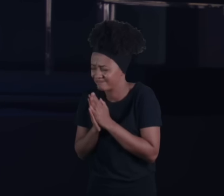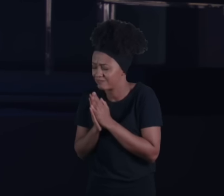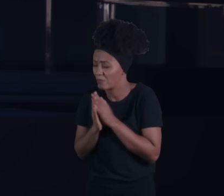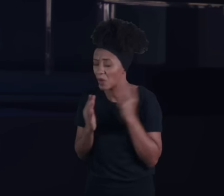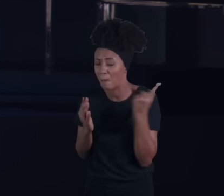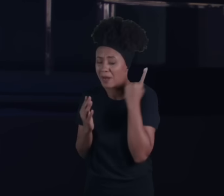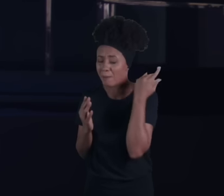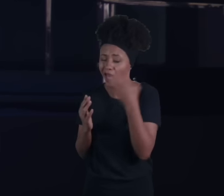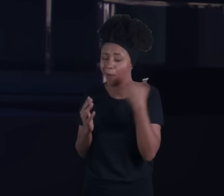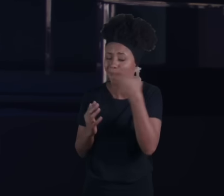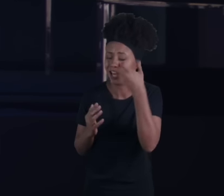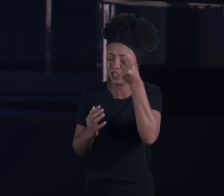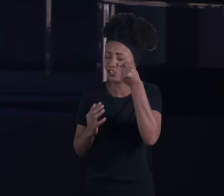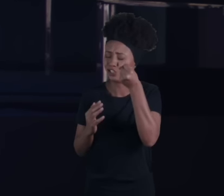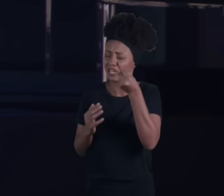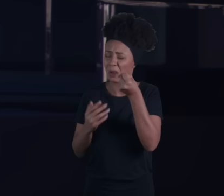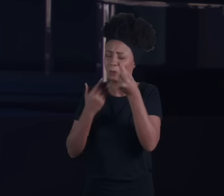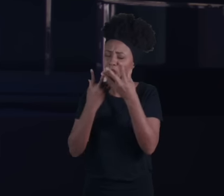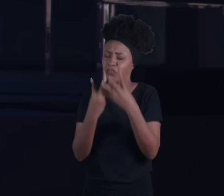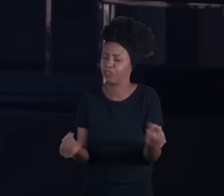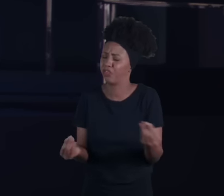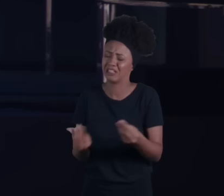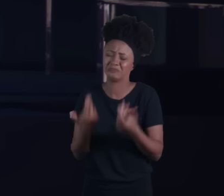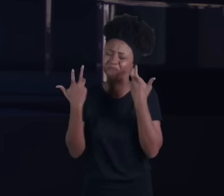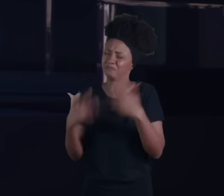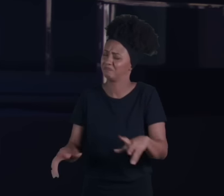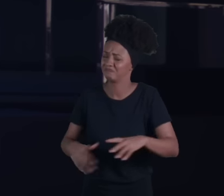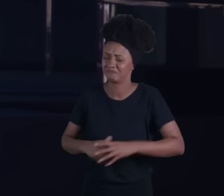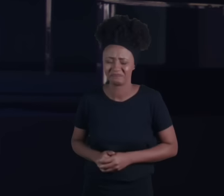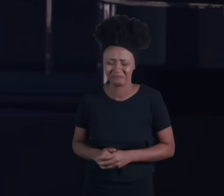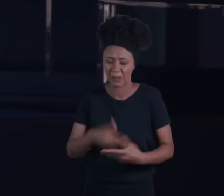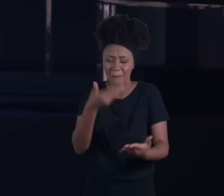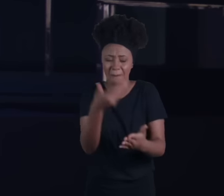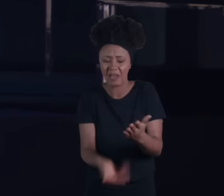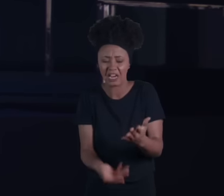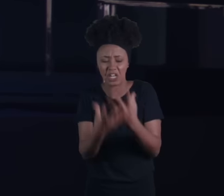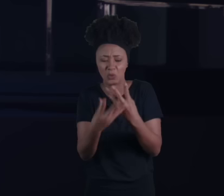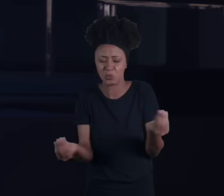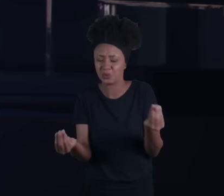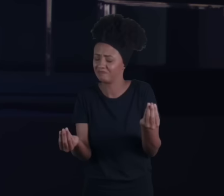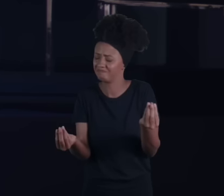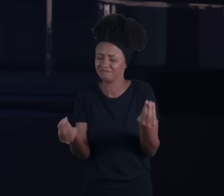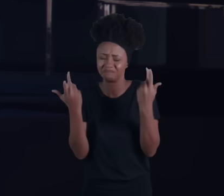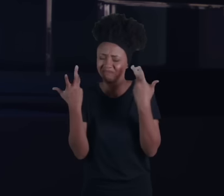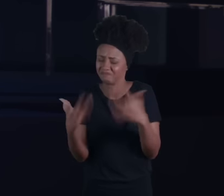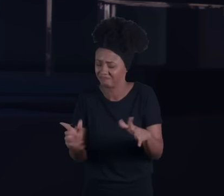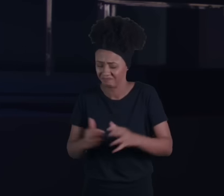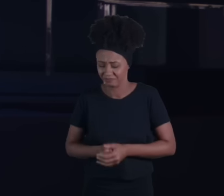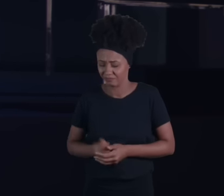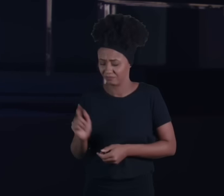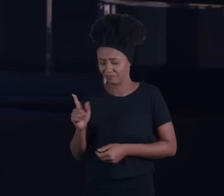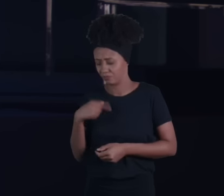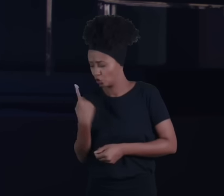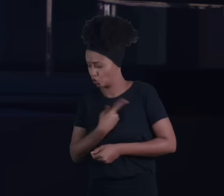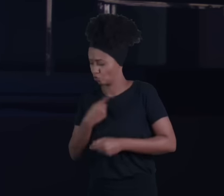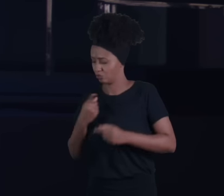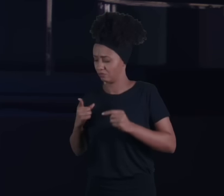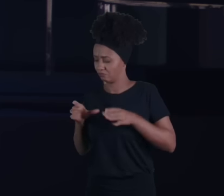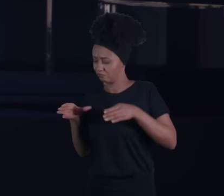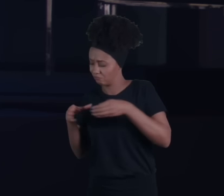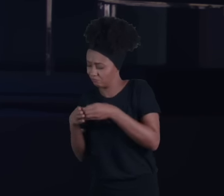amor. Não queremos, ó Deus, permitir que a tua igreja, ou a nossa família, ou